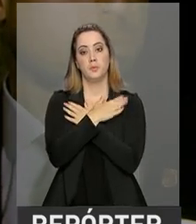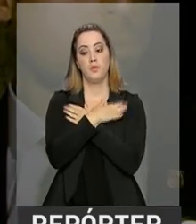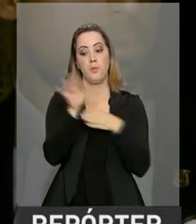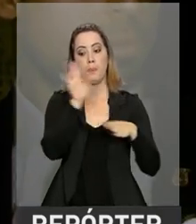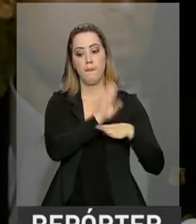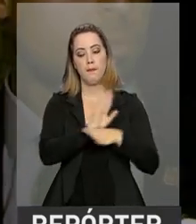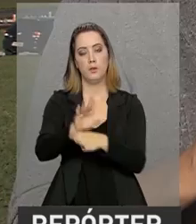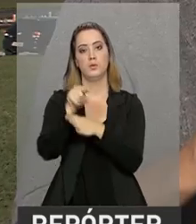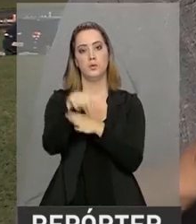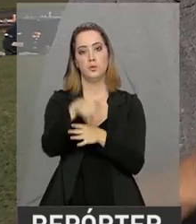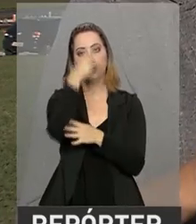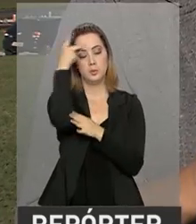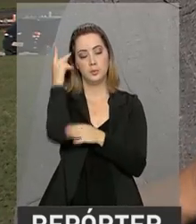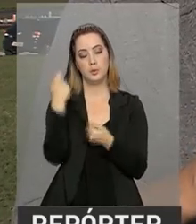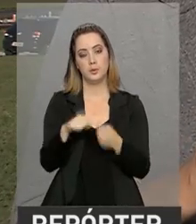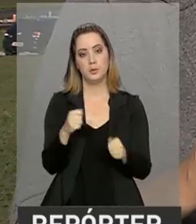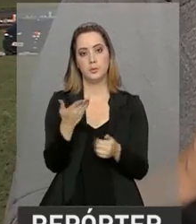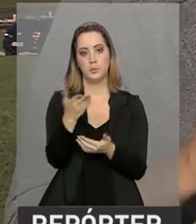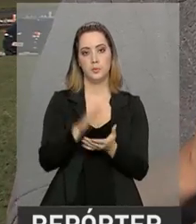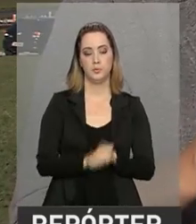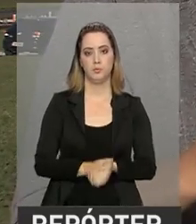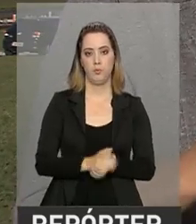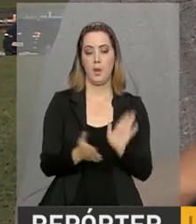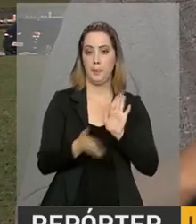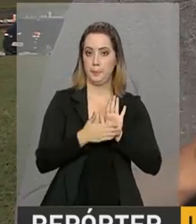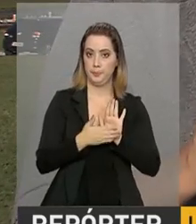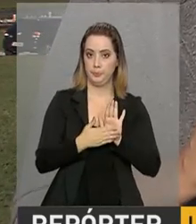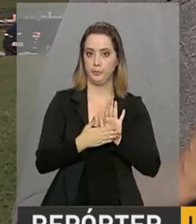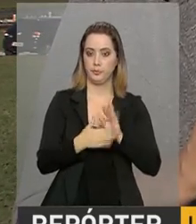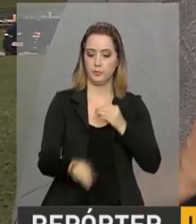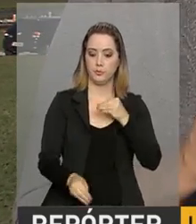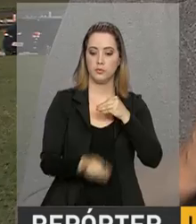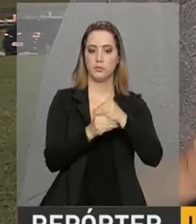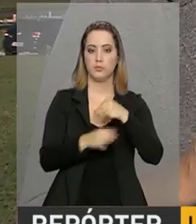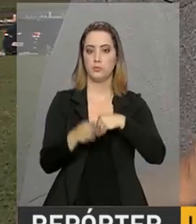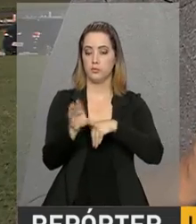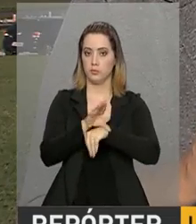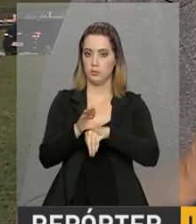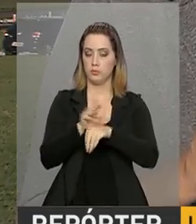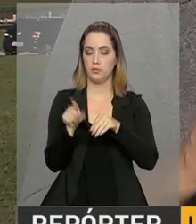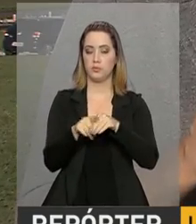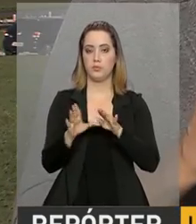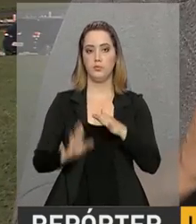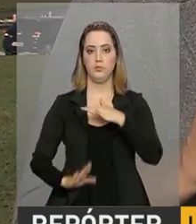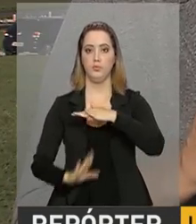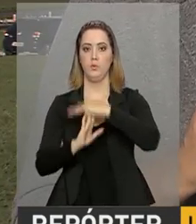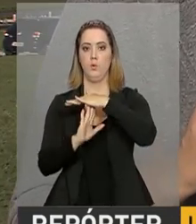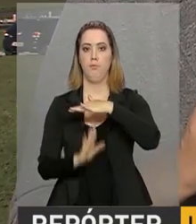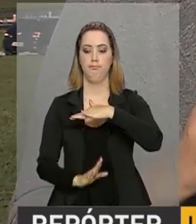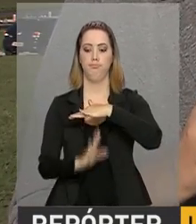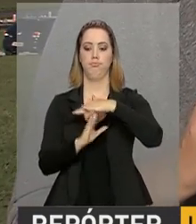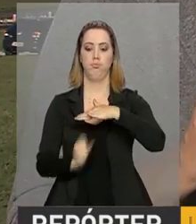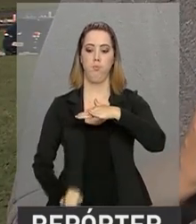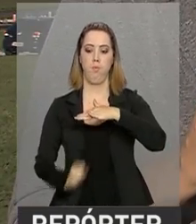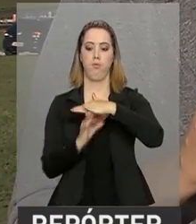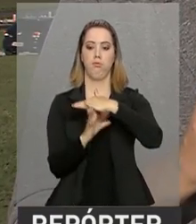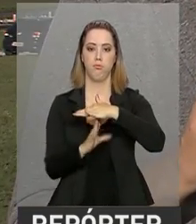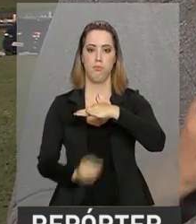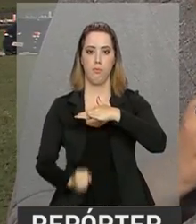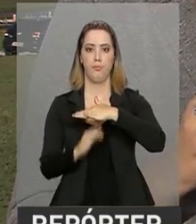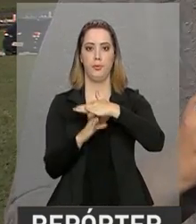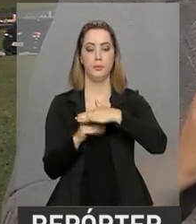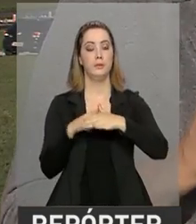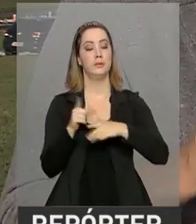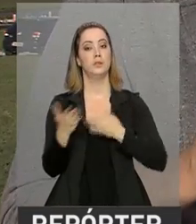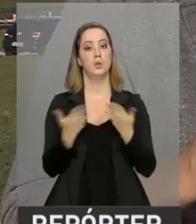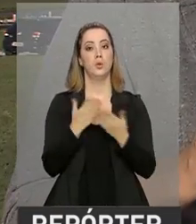as pessoas que mais precisam A Proposta limita as despesas públicas Federais e determina que o aumento dos gastos da União incluindo